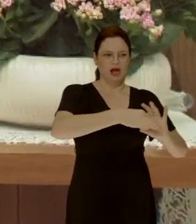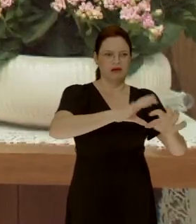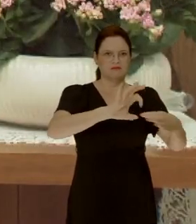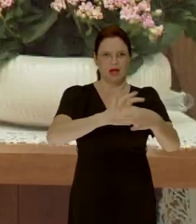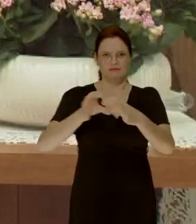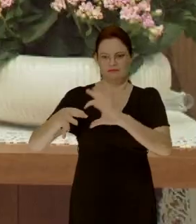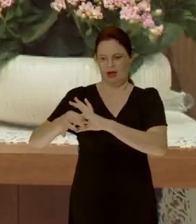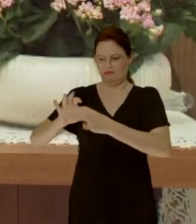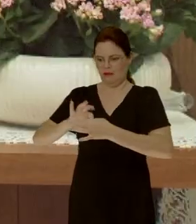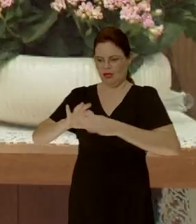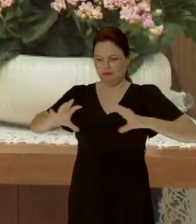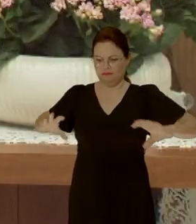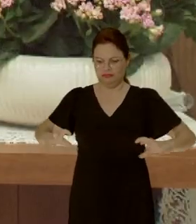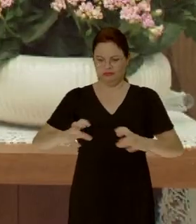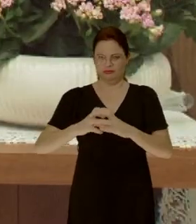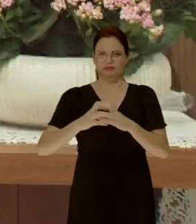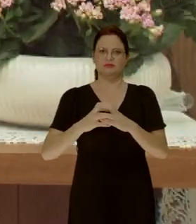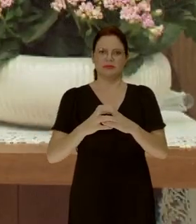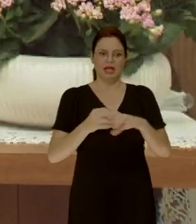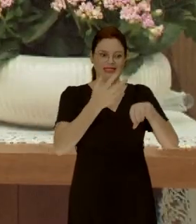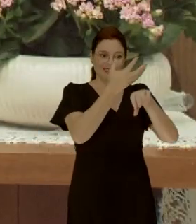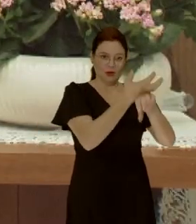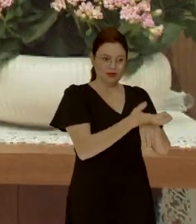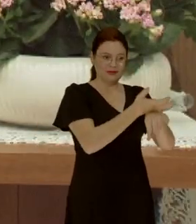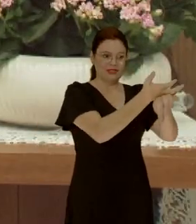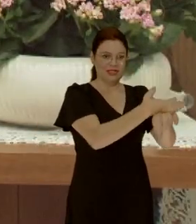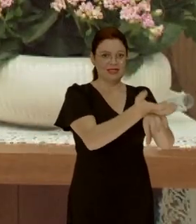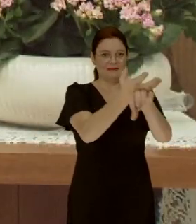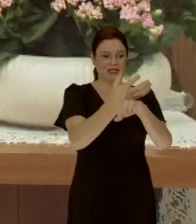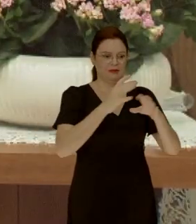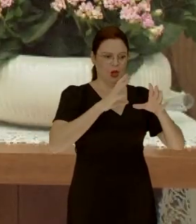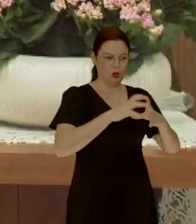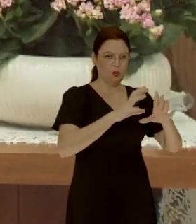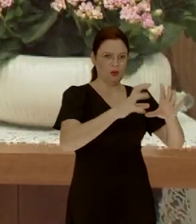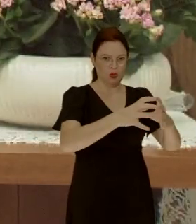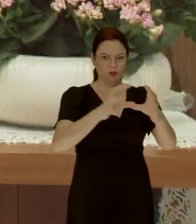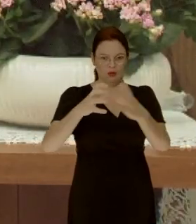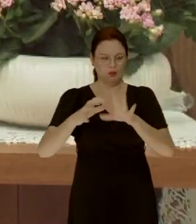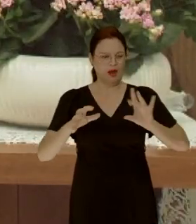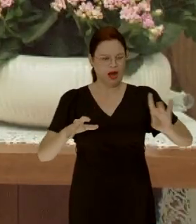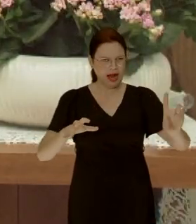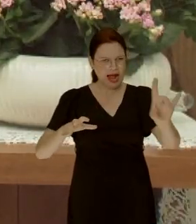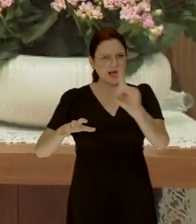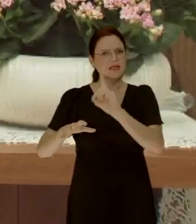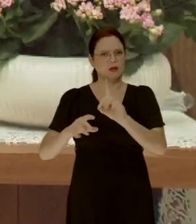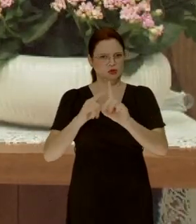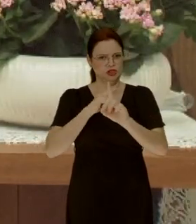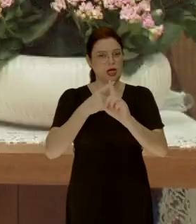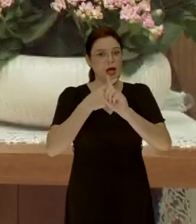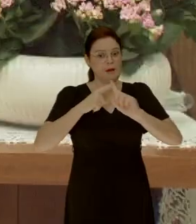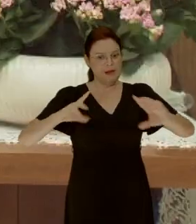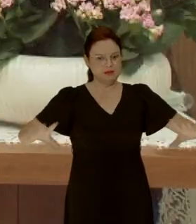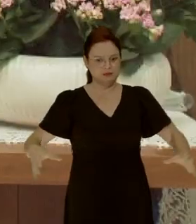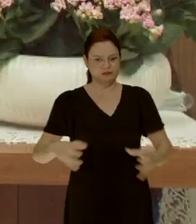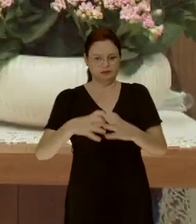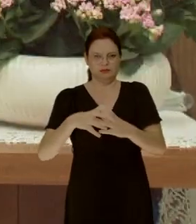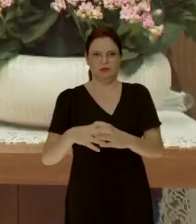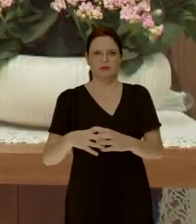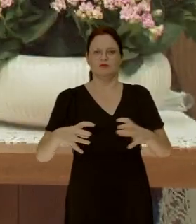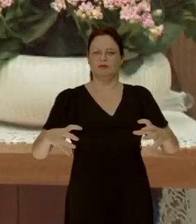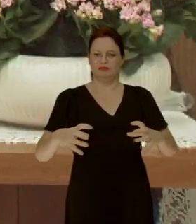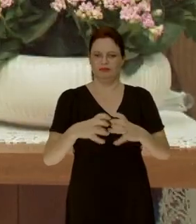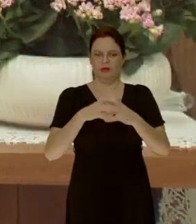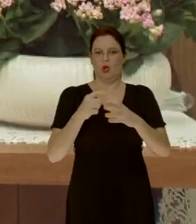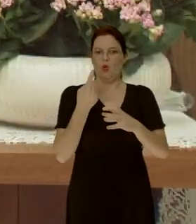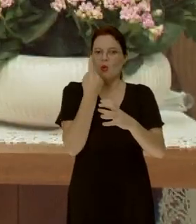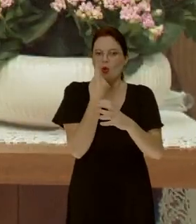uma integração no sistema de ensino da universidade, que isso se chamou a